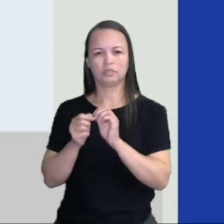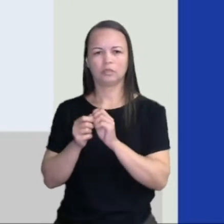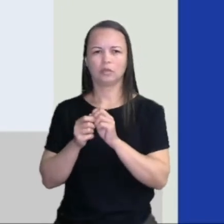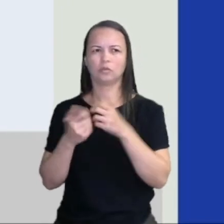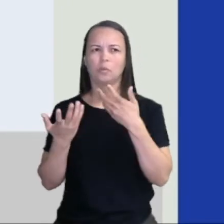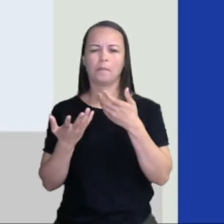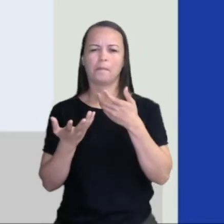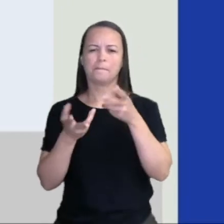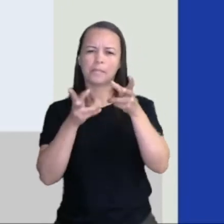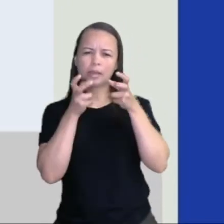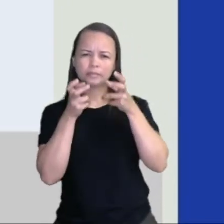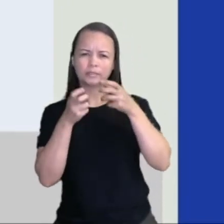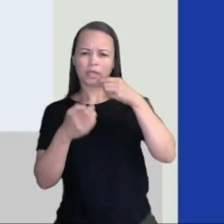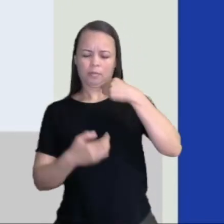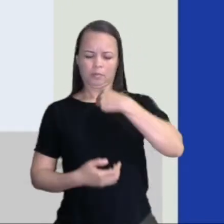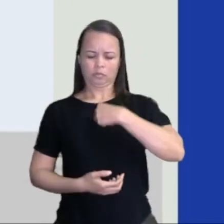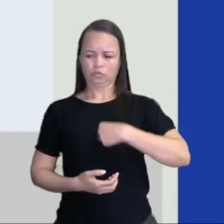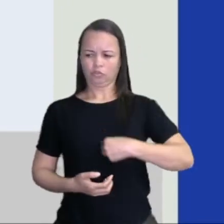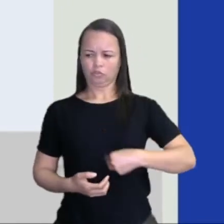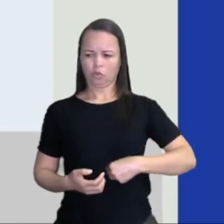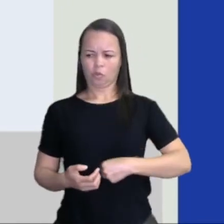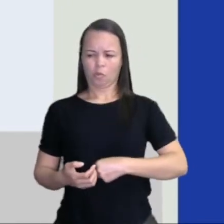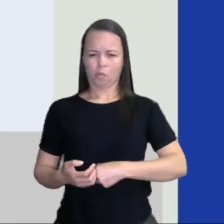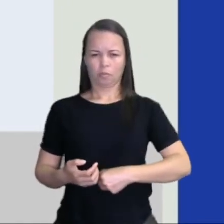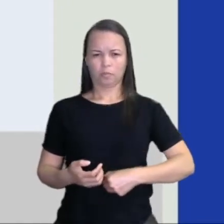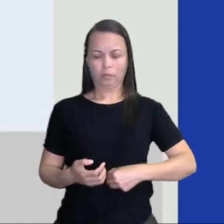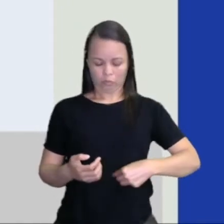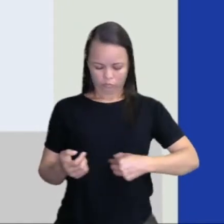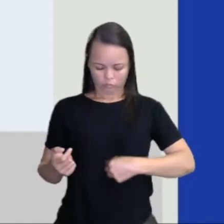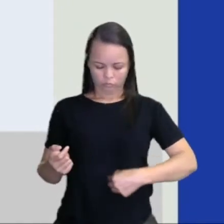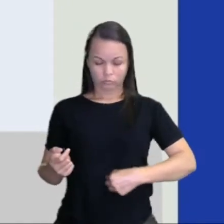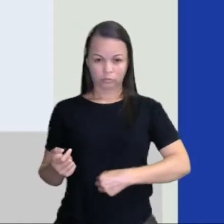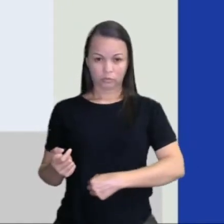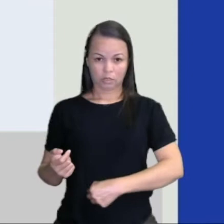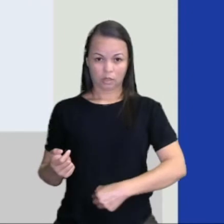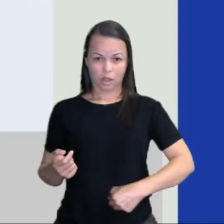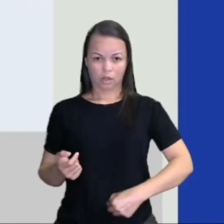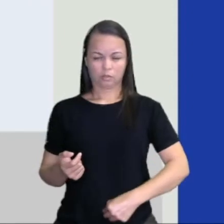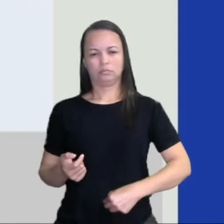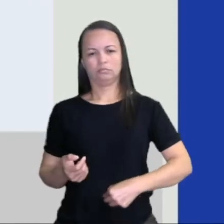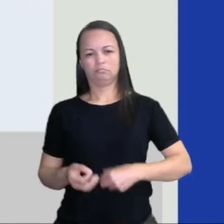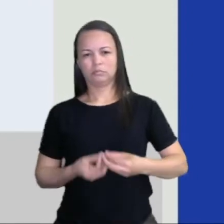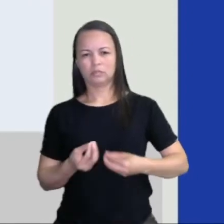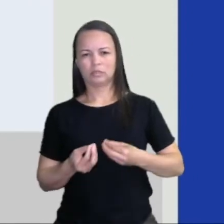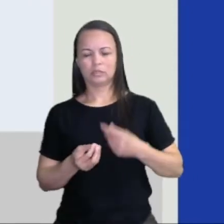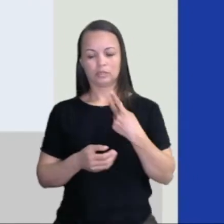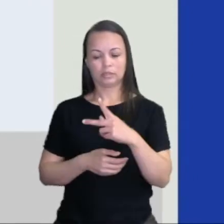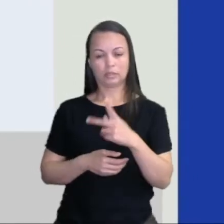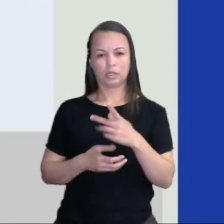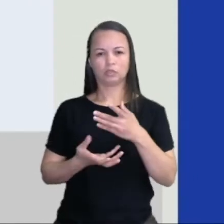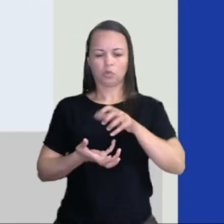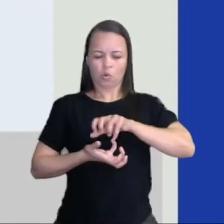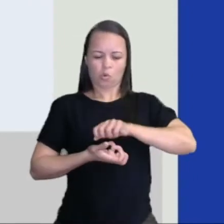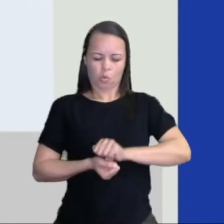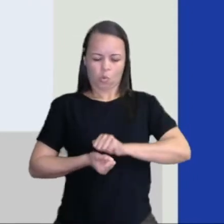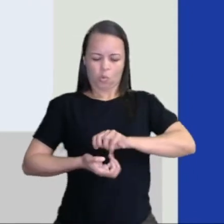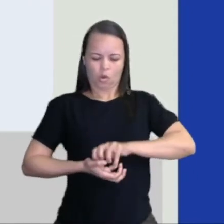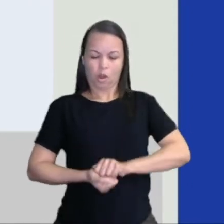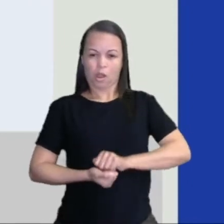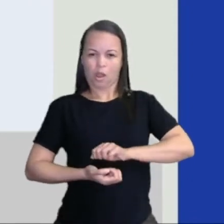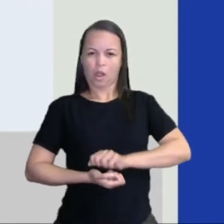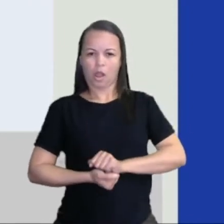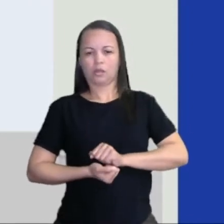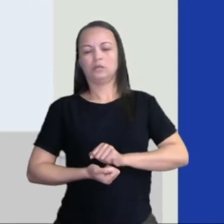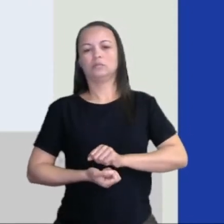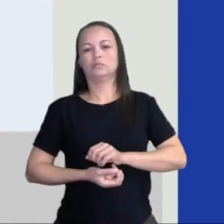no estômago, principalmente no intestino delgado e no intestino grosso, você vai ver que esses alimentos, o fato deles estão sendo quebrados a nível